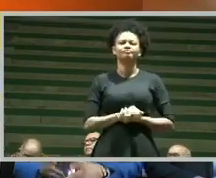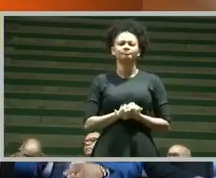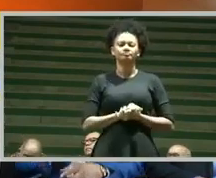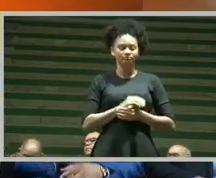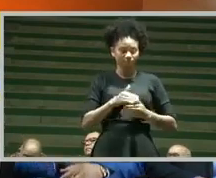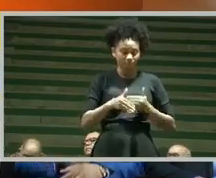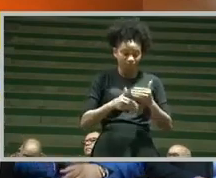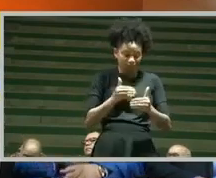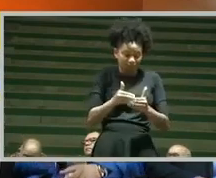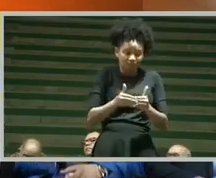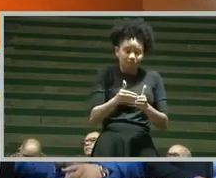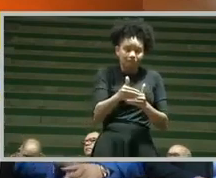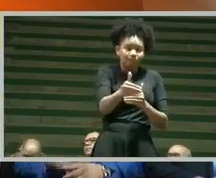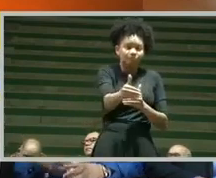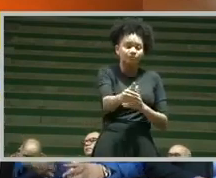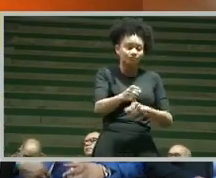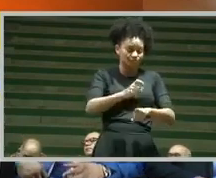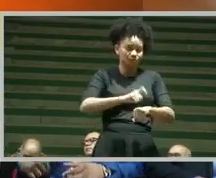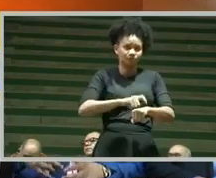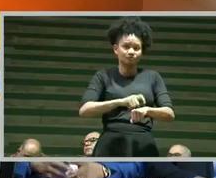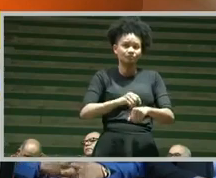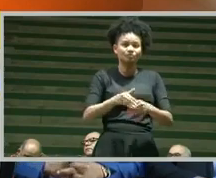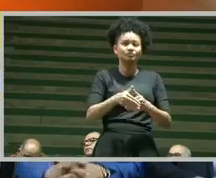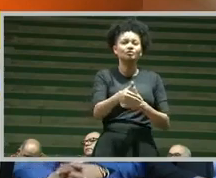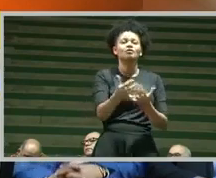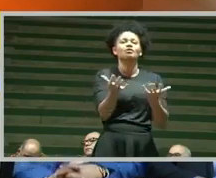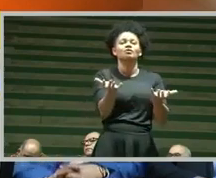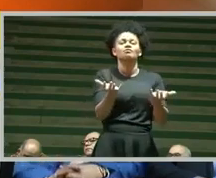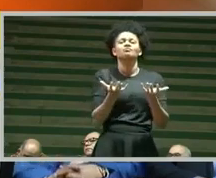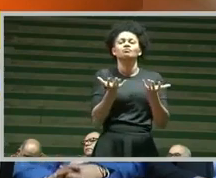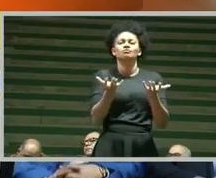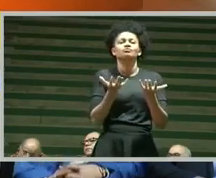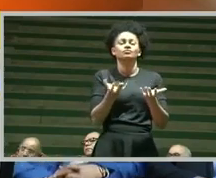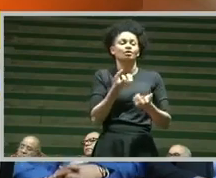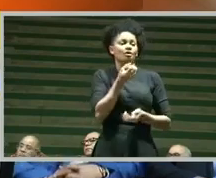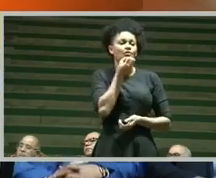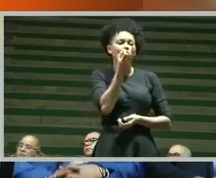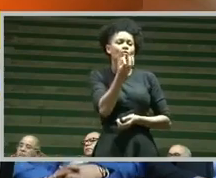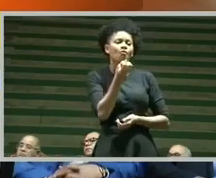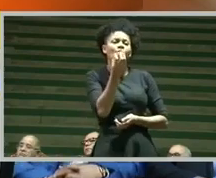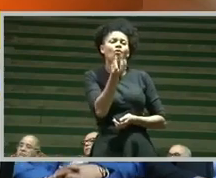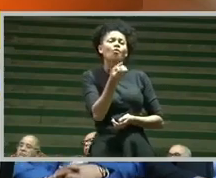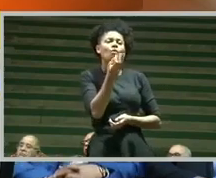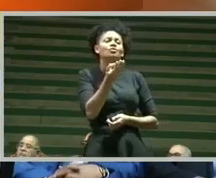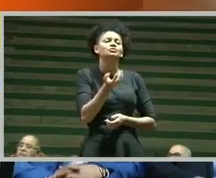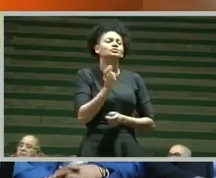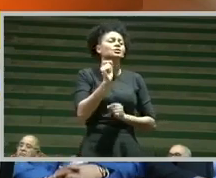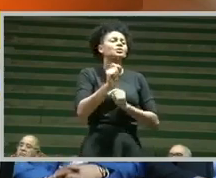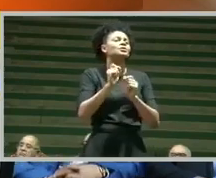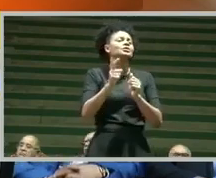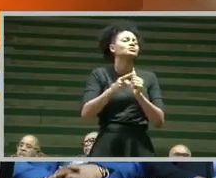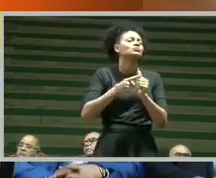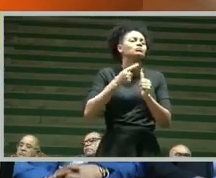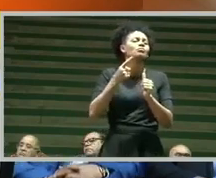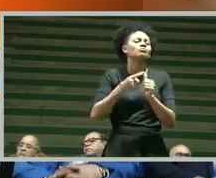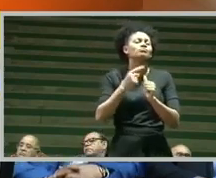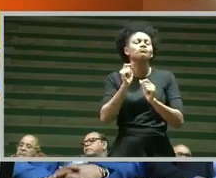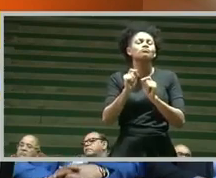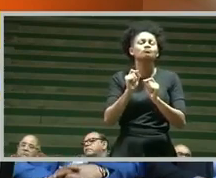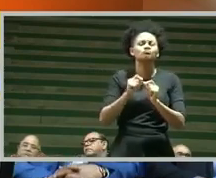Nos próximos minutos, eu quero contar mais uma vez, em primeiro lugar,